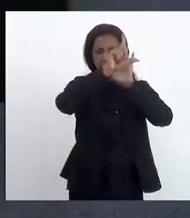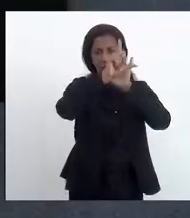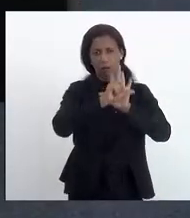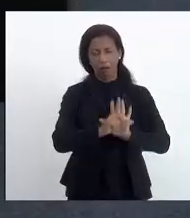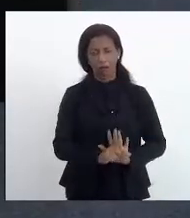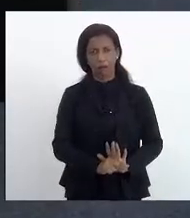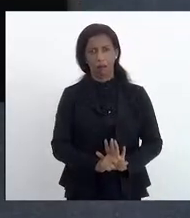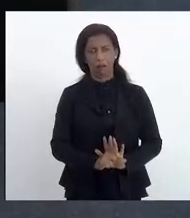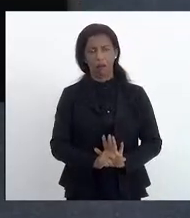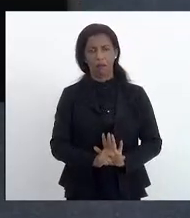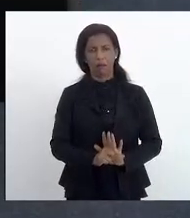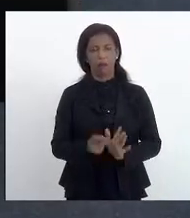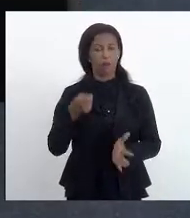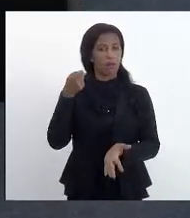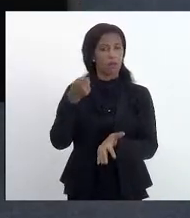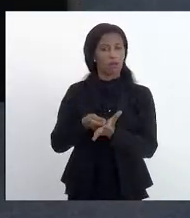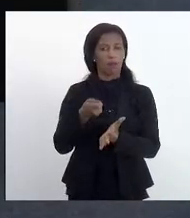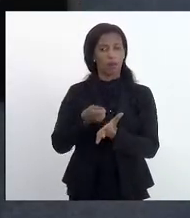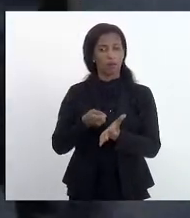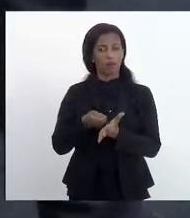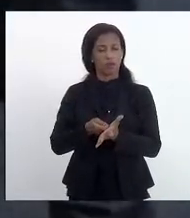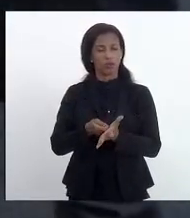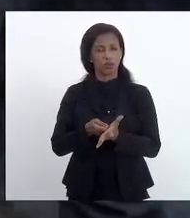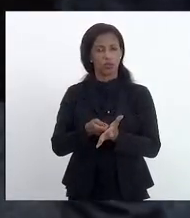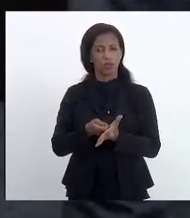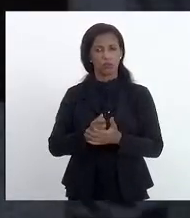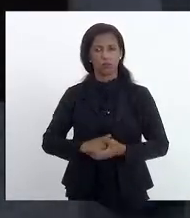legislações que garantiram